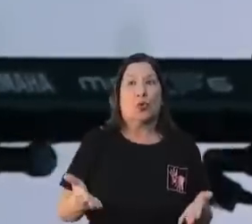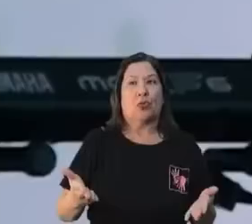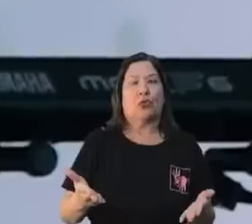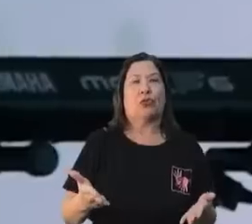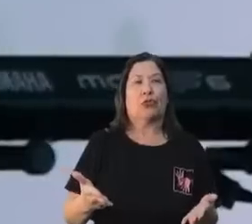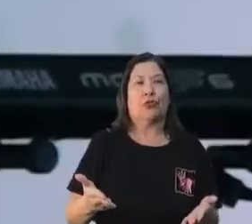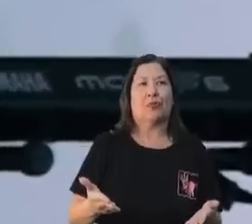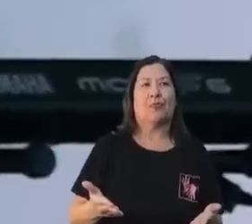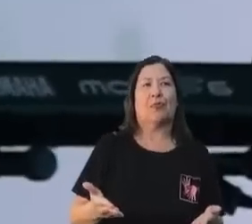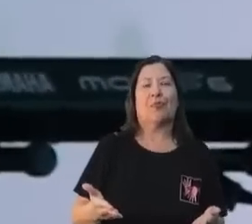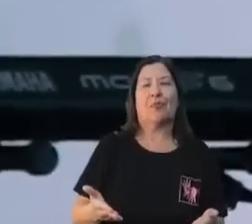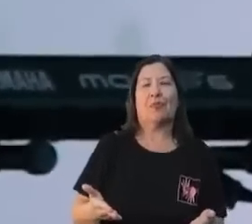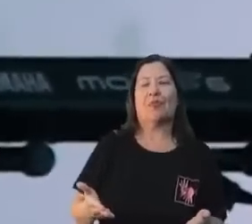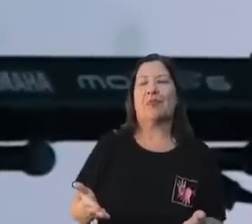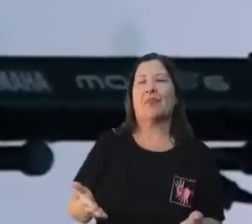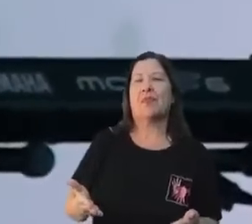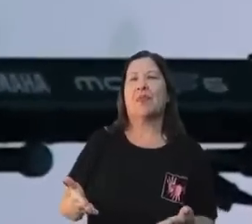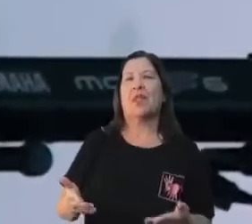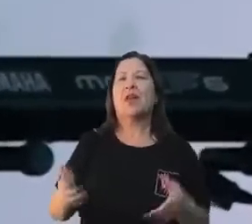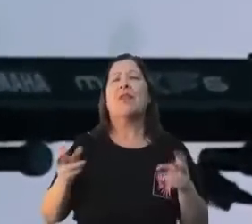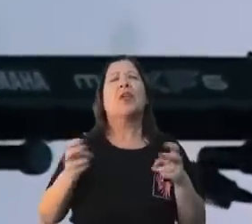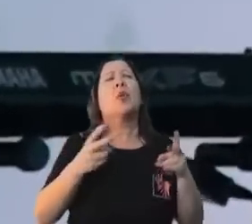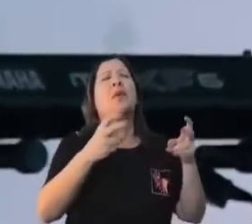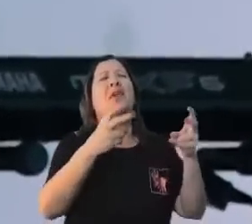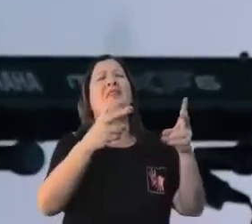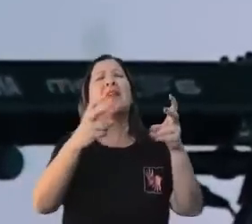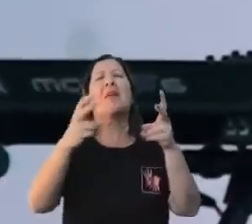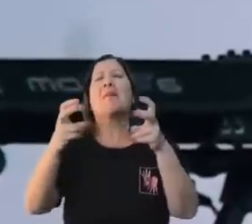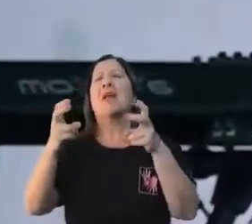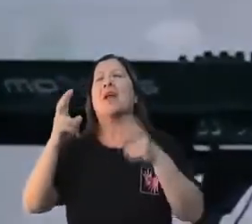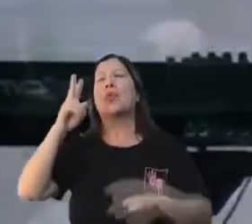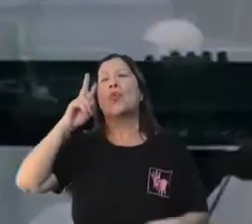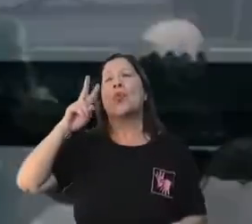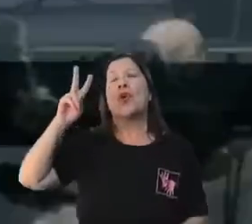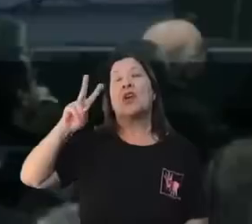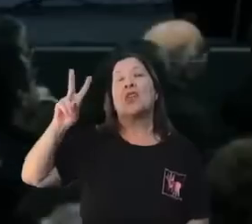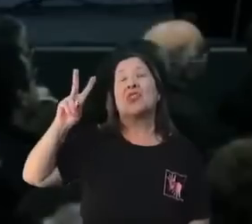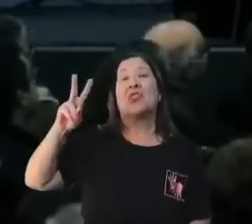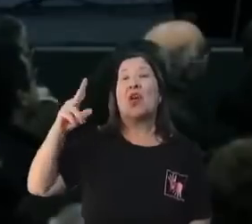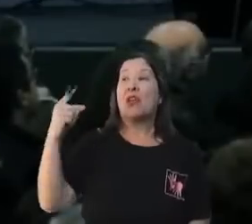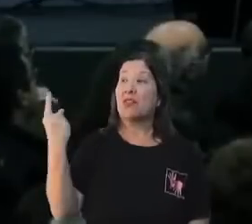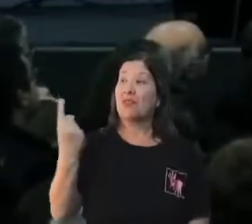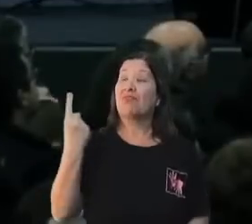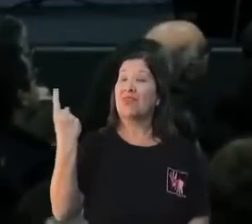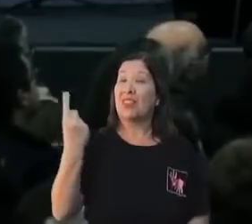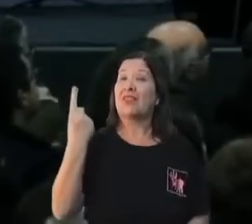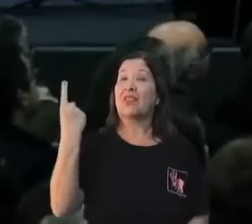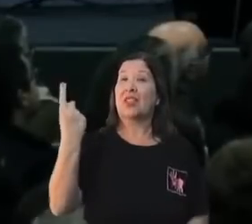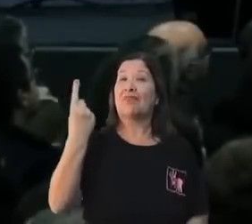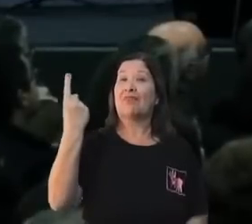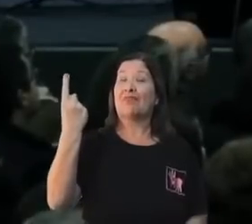Eu fico olhando a história do Davi. Sabe quantos anos Davi ficou encrencado com o filho dele, Absalão?